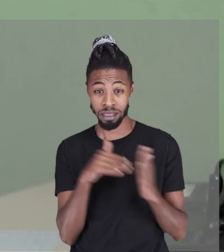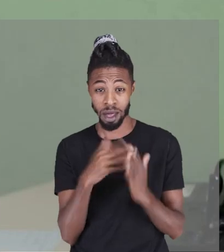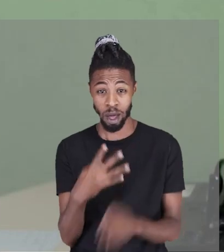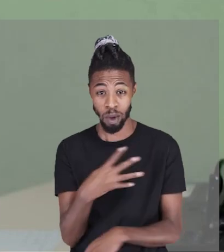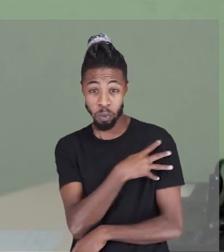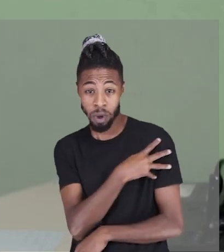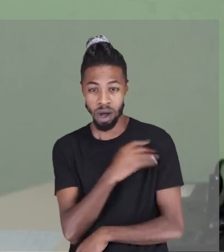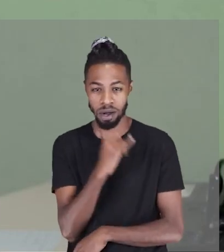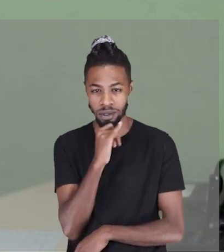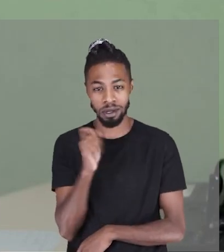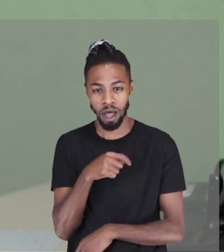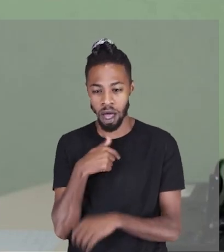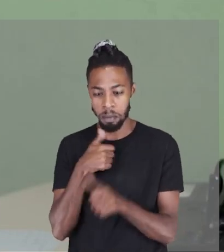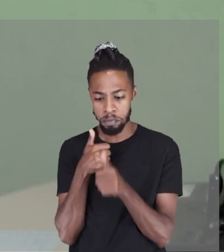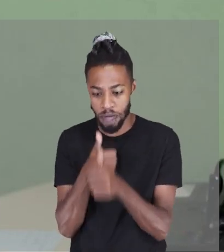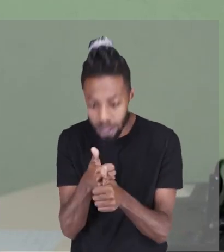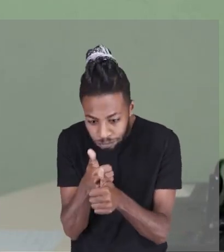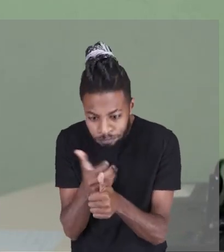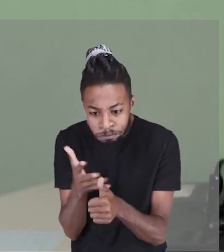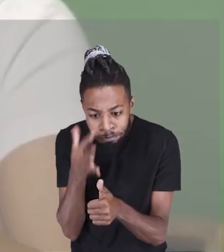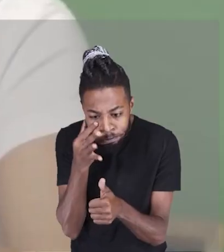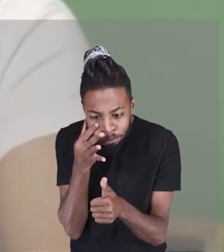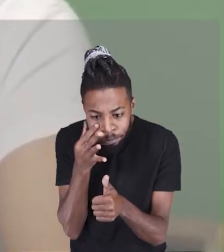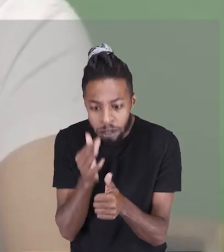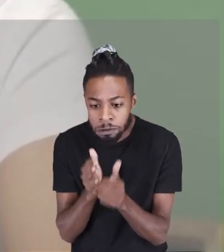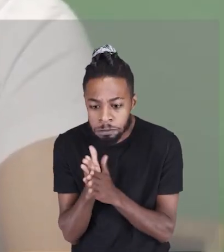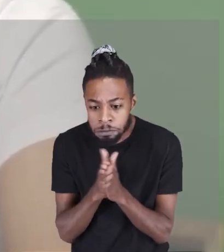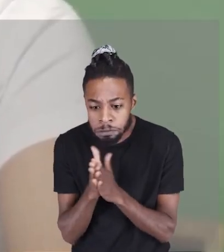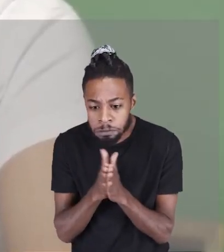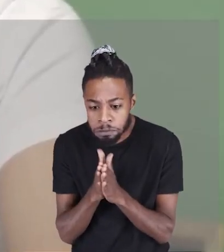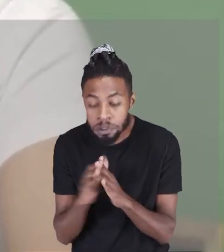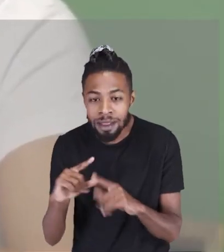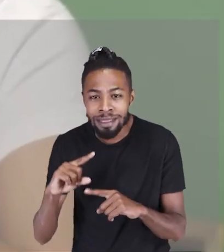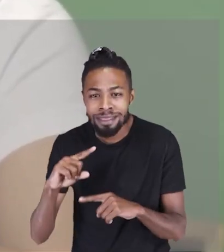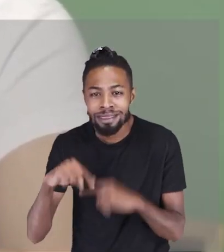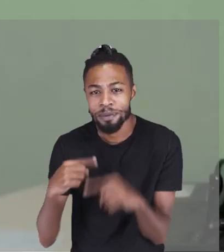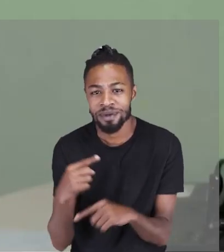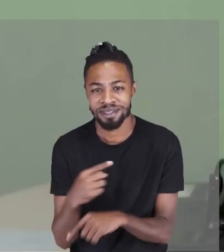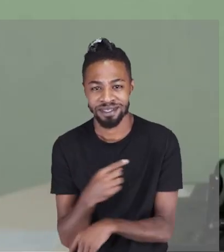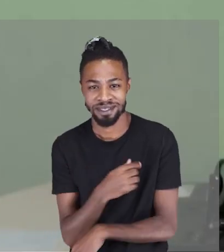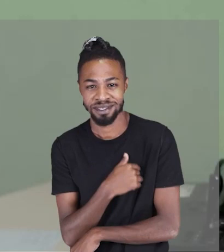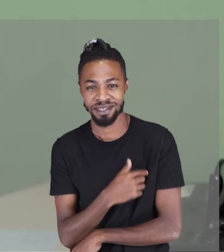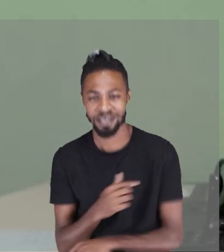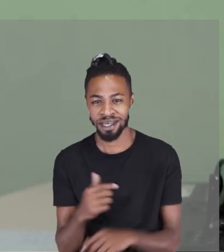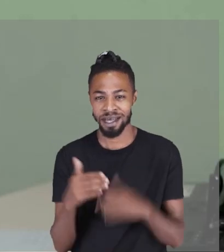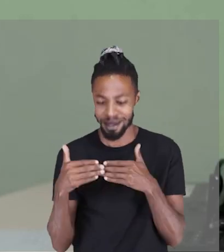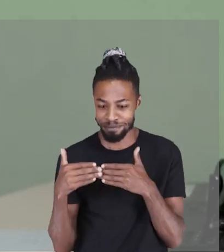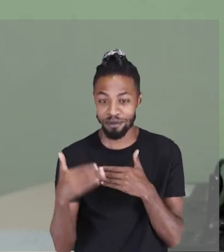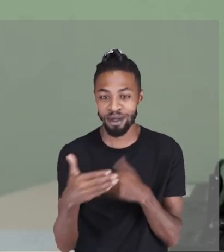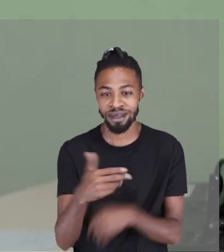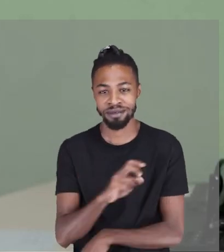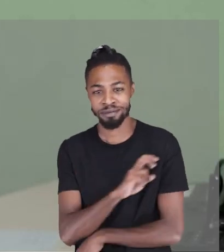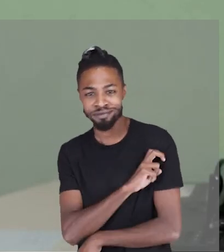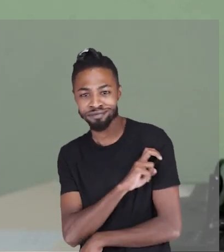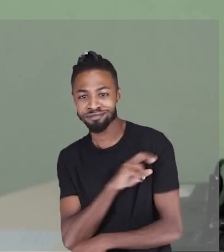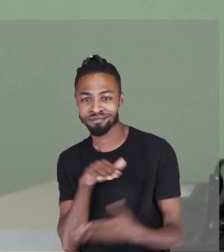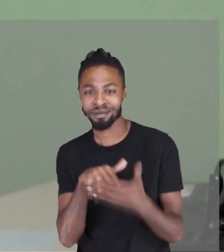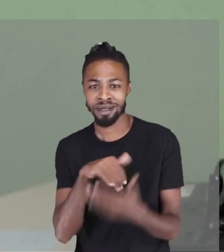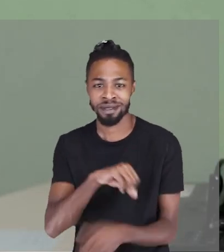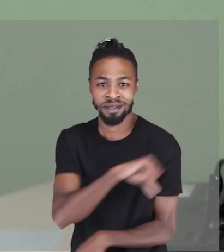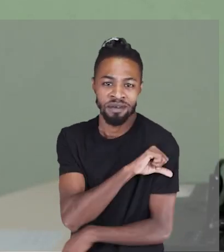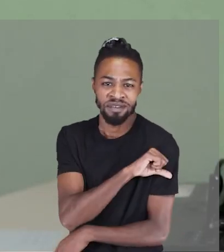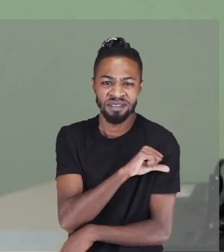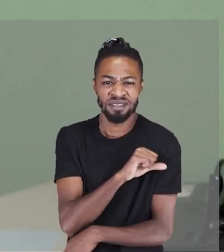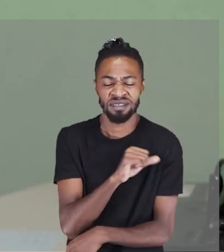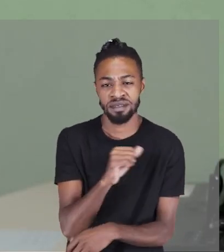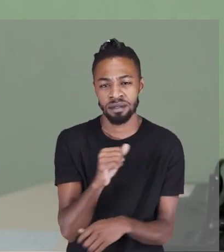1, ele é muito mais acompanhado de perto do que quando ele passa para o 2. E isso é fácil de demonstrar através dos índices